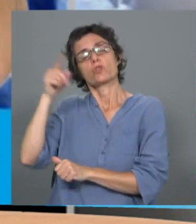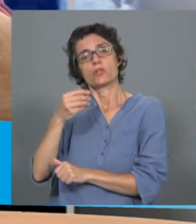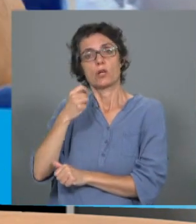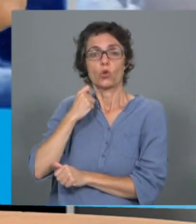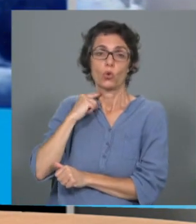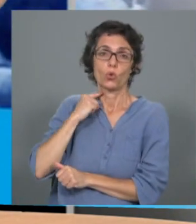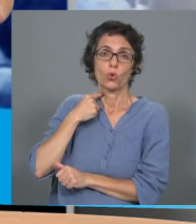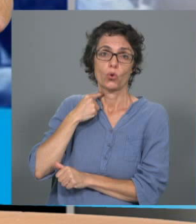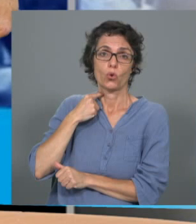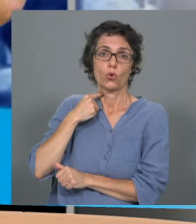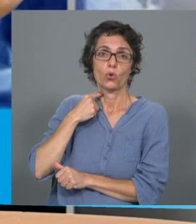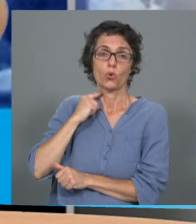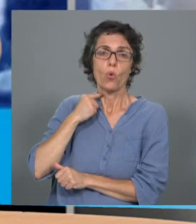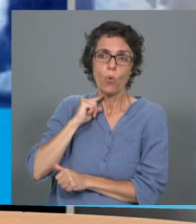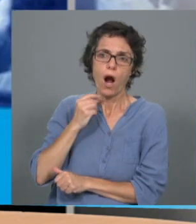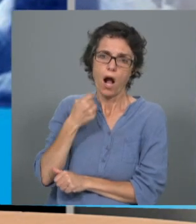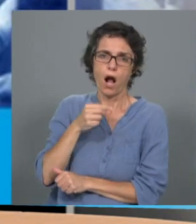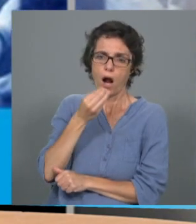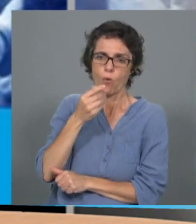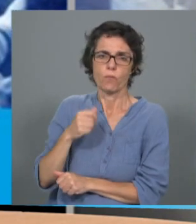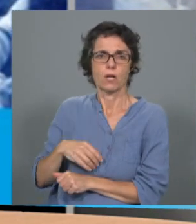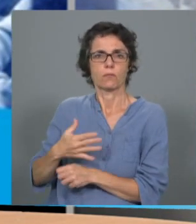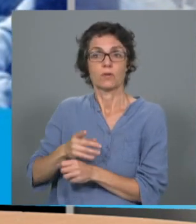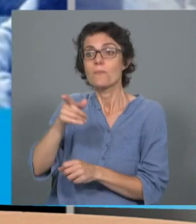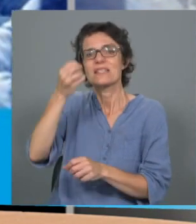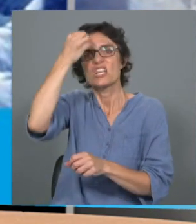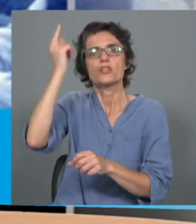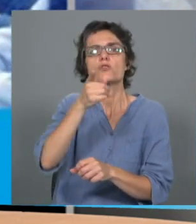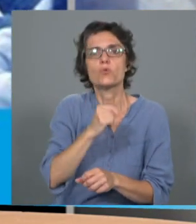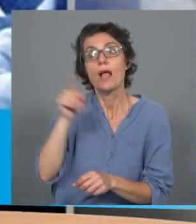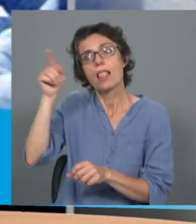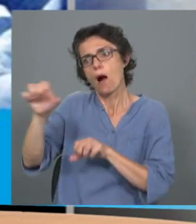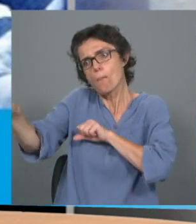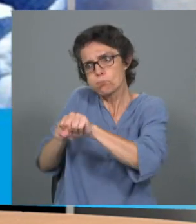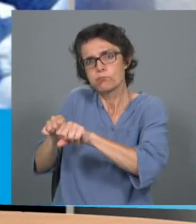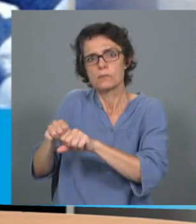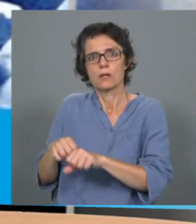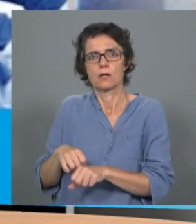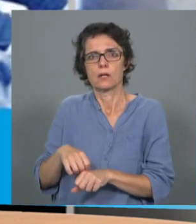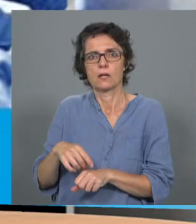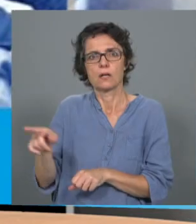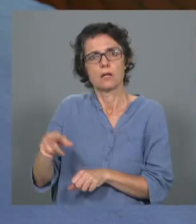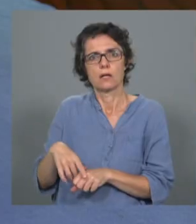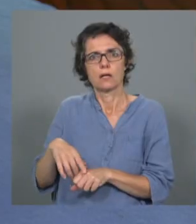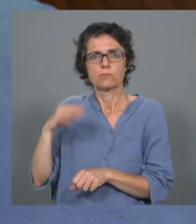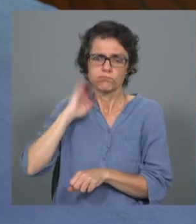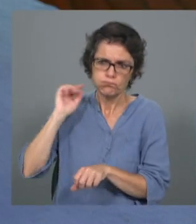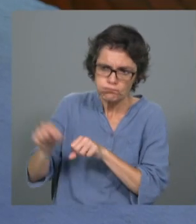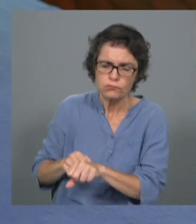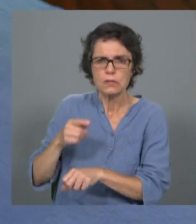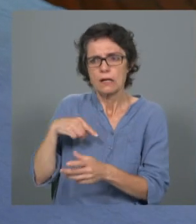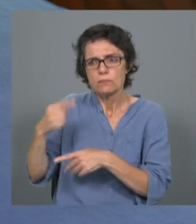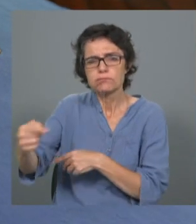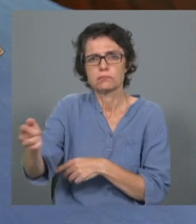tínhamos cebola. Enfim, já estão a esquecer que eram escravos, que tinham trabalhos duros, muitas vezes, não é? Querer voltar para trás